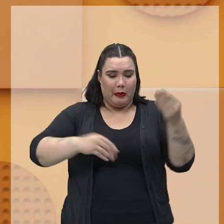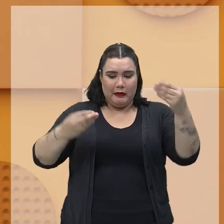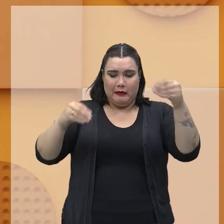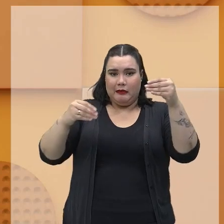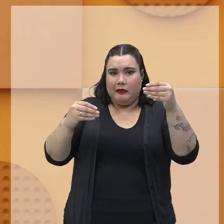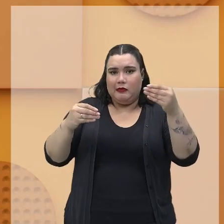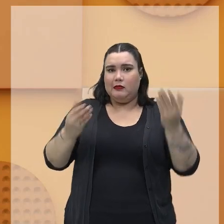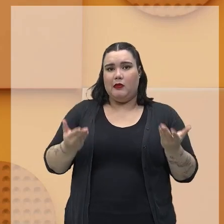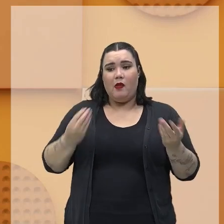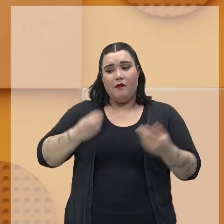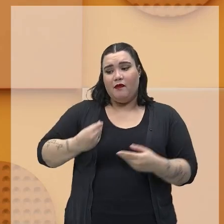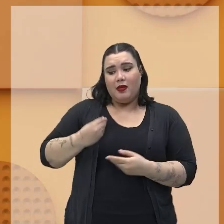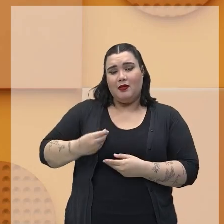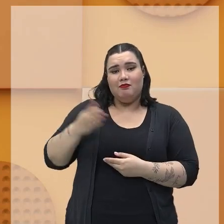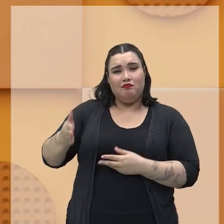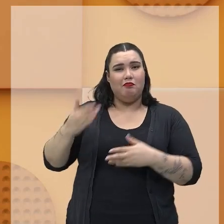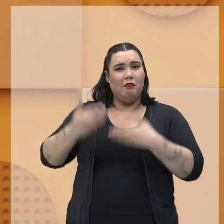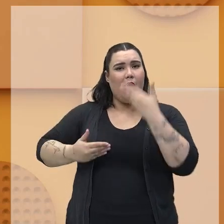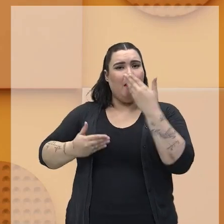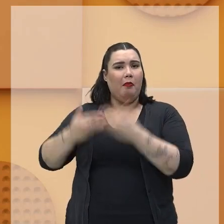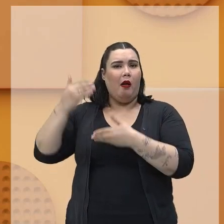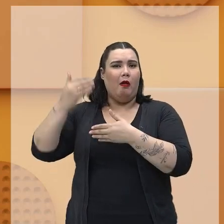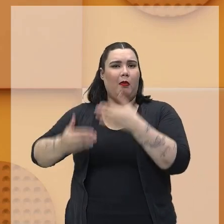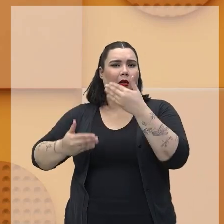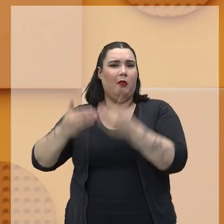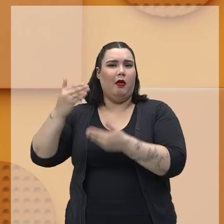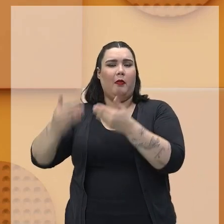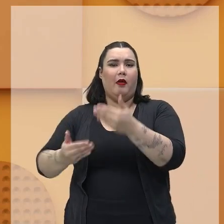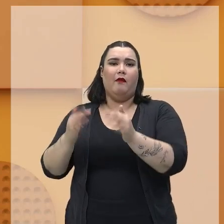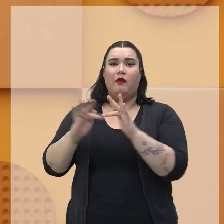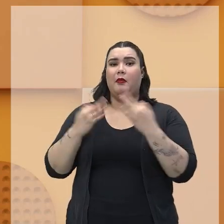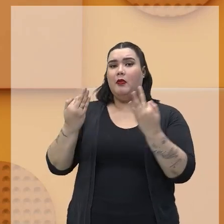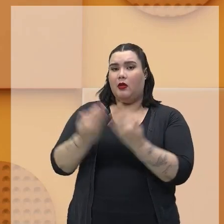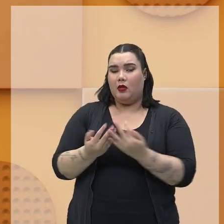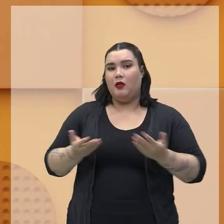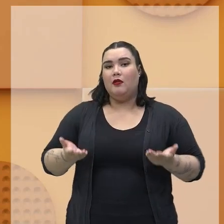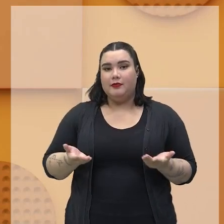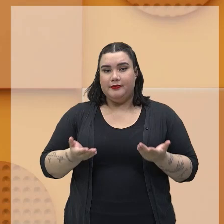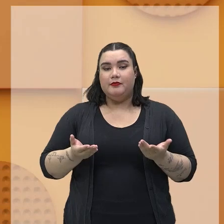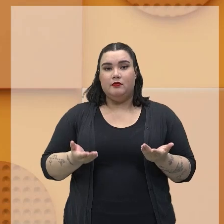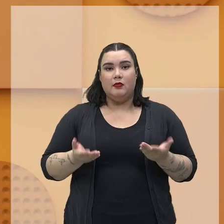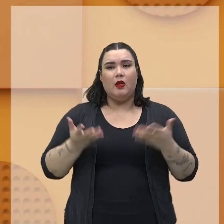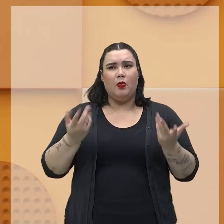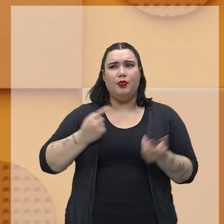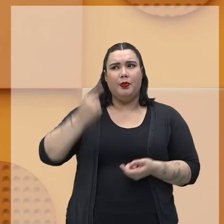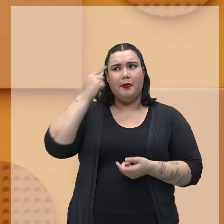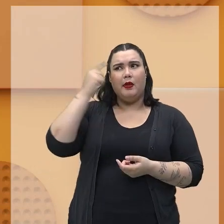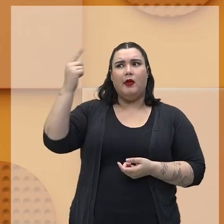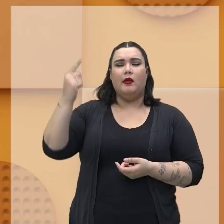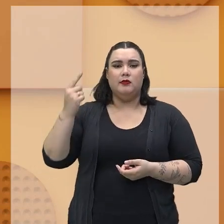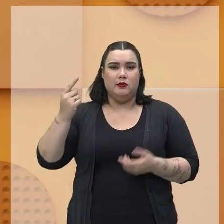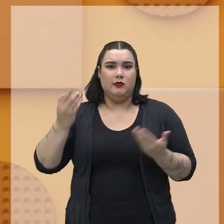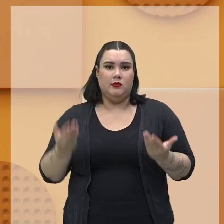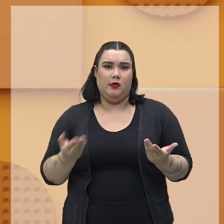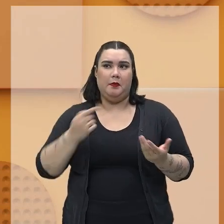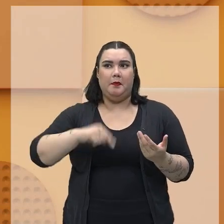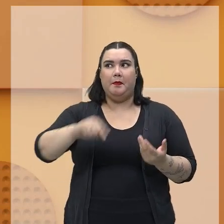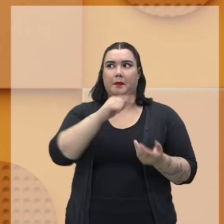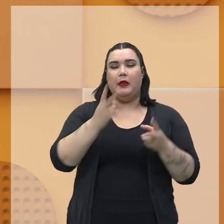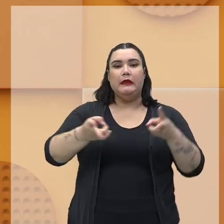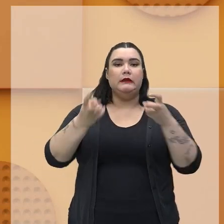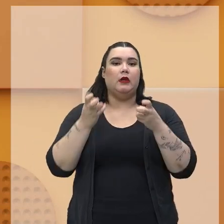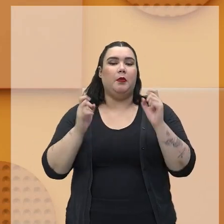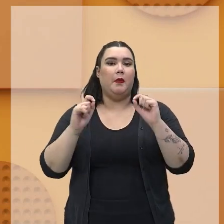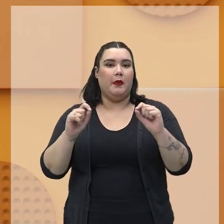gente vive na terra de forma tradicional. Gente, e quando a gente pensa nisso, obviamente vocês devem imaginar